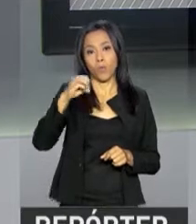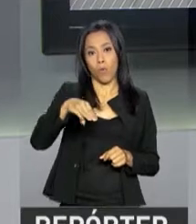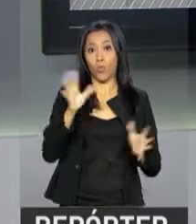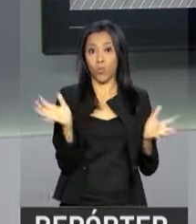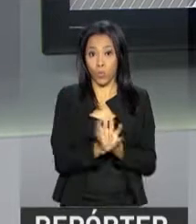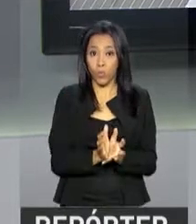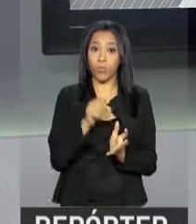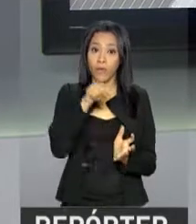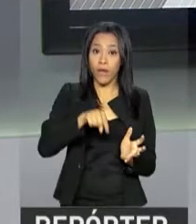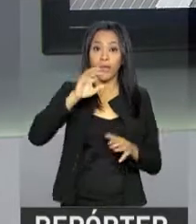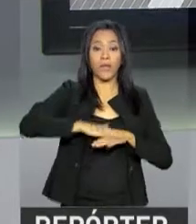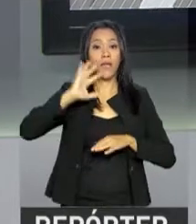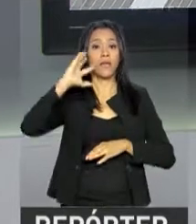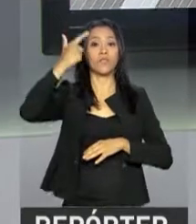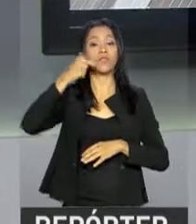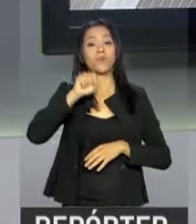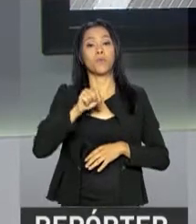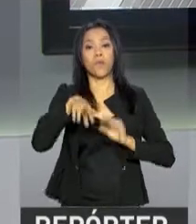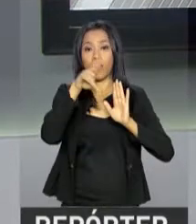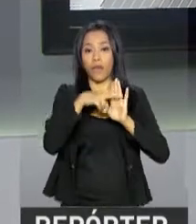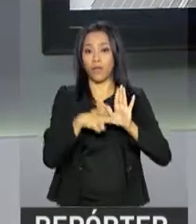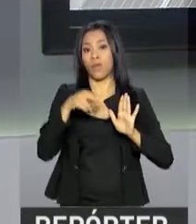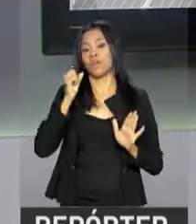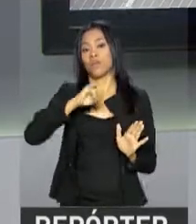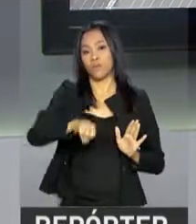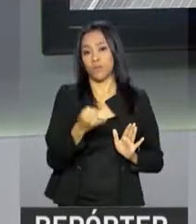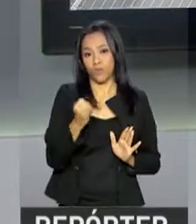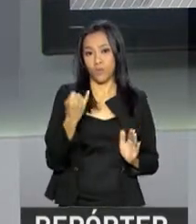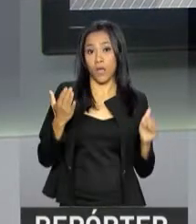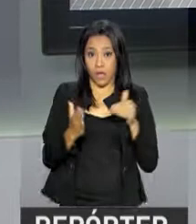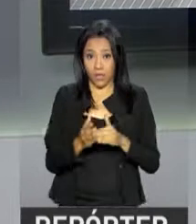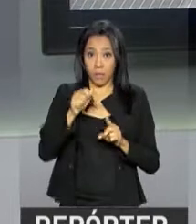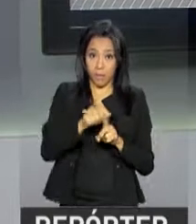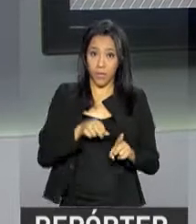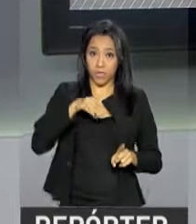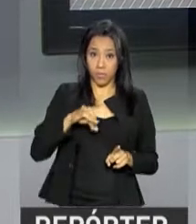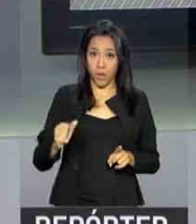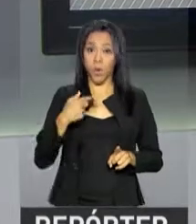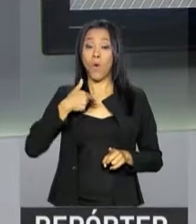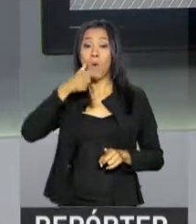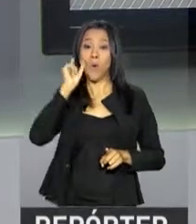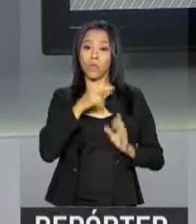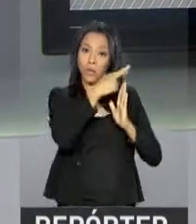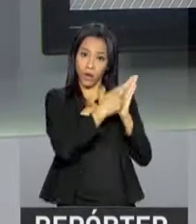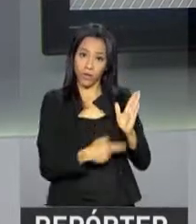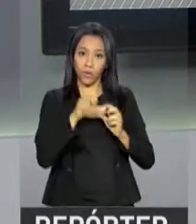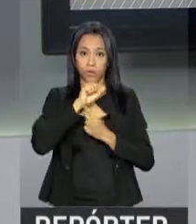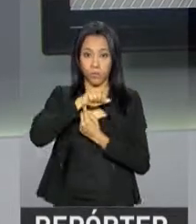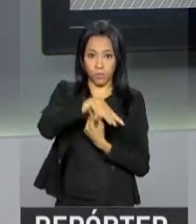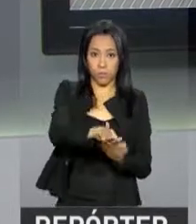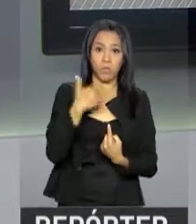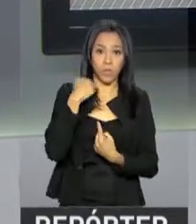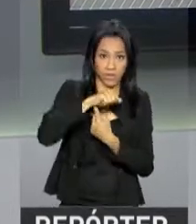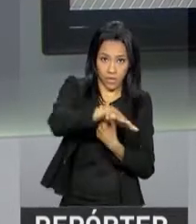definir a tendência da taxa básica de juros da economia até maio no boletim focus divulgado ontem pelo banco central analistas